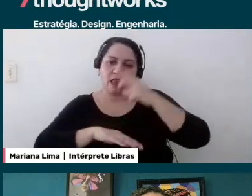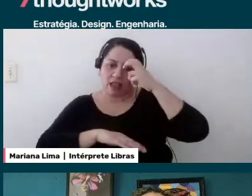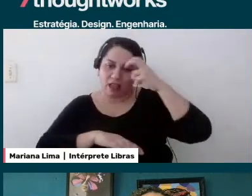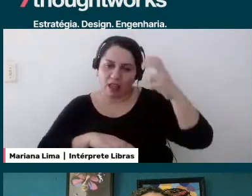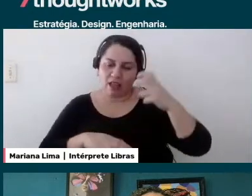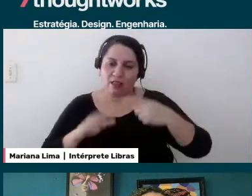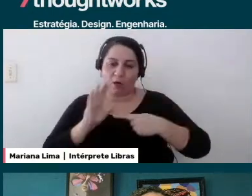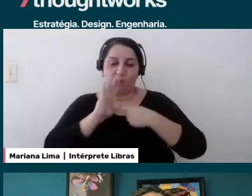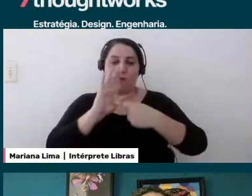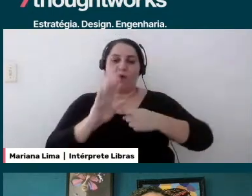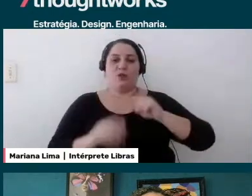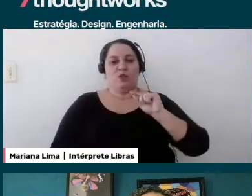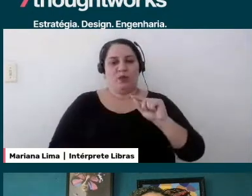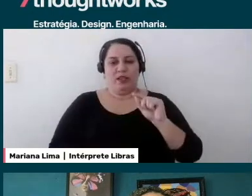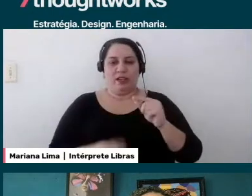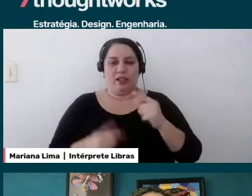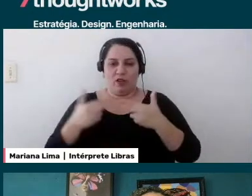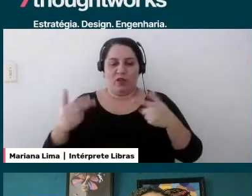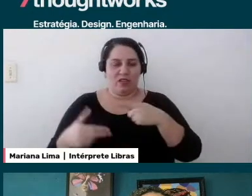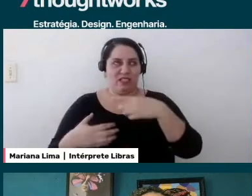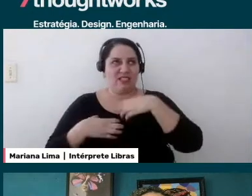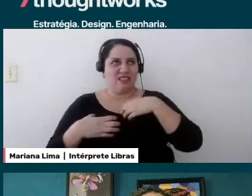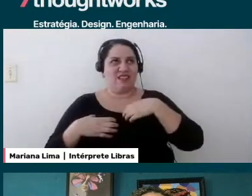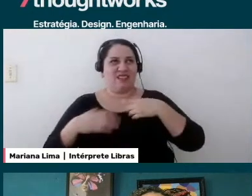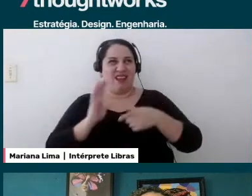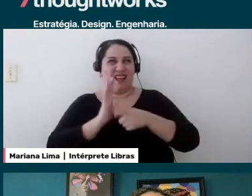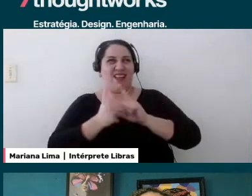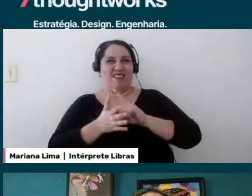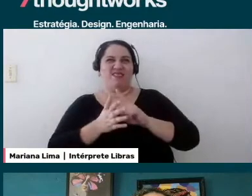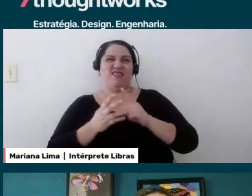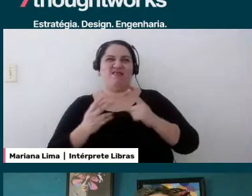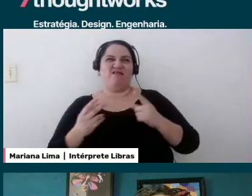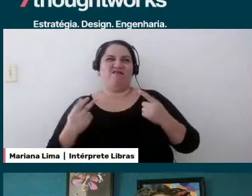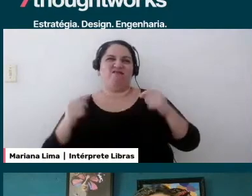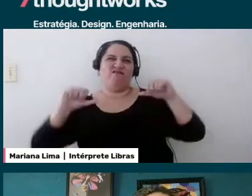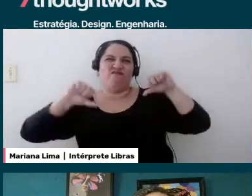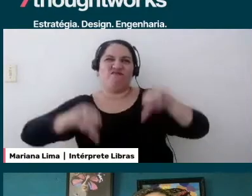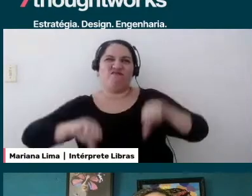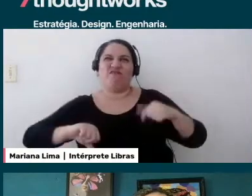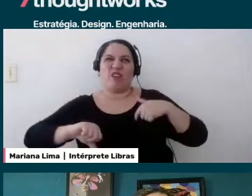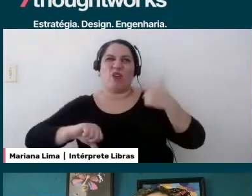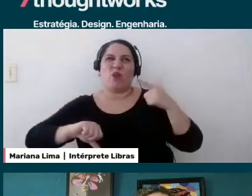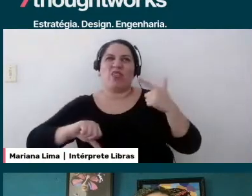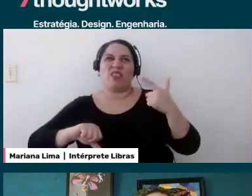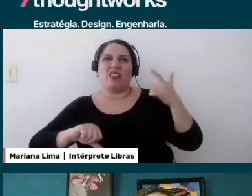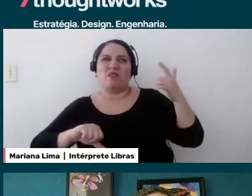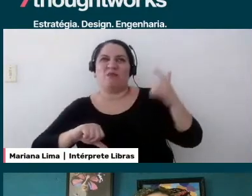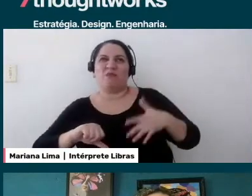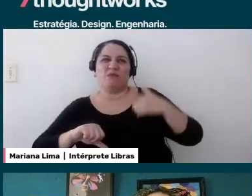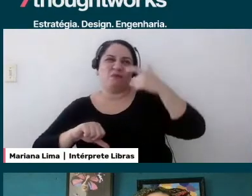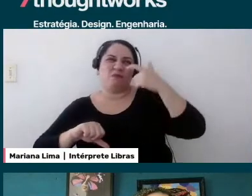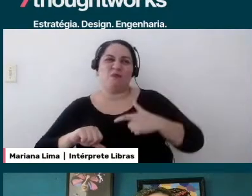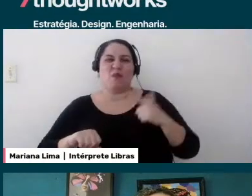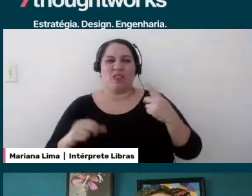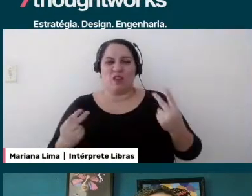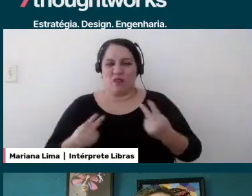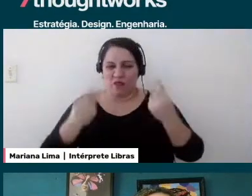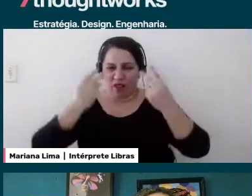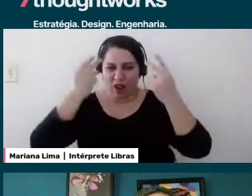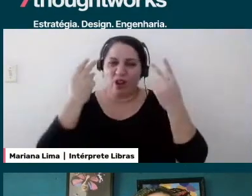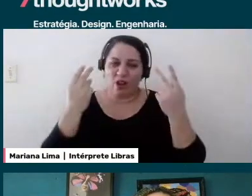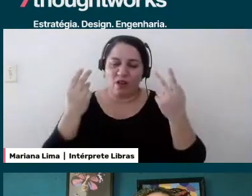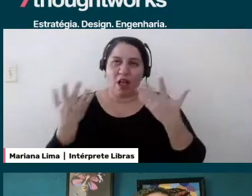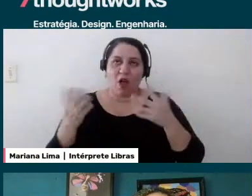esse dado de se sentir inútil, ele acaba, o de achar que não vale nada acaba, e essa autoestima da galera realmente